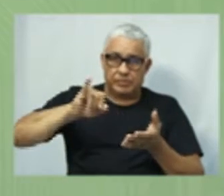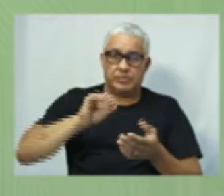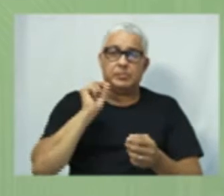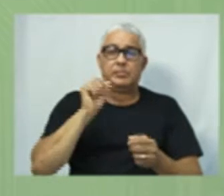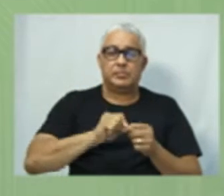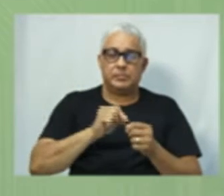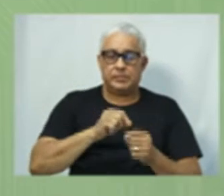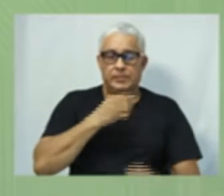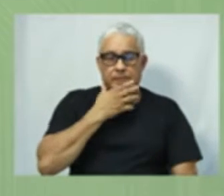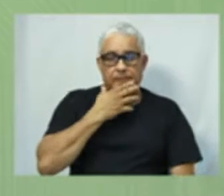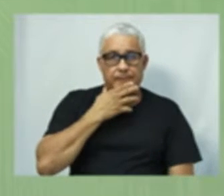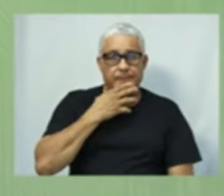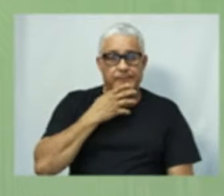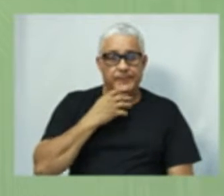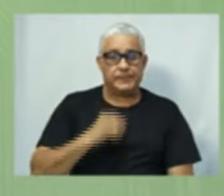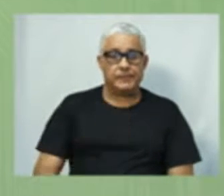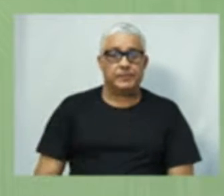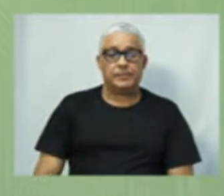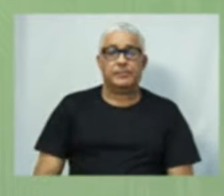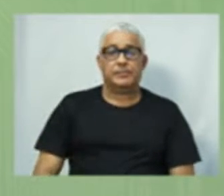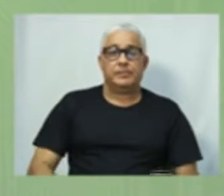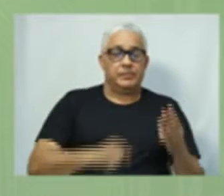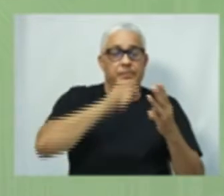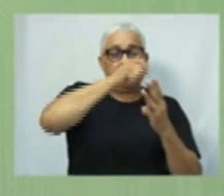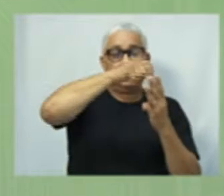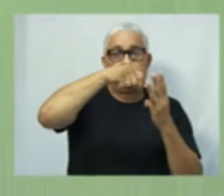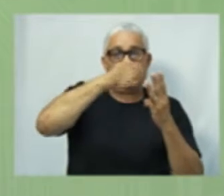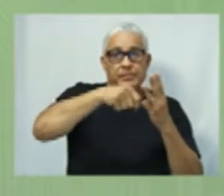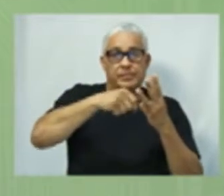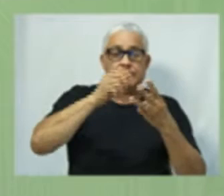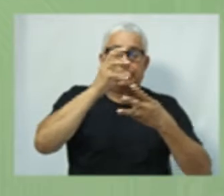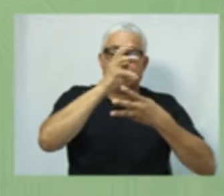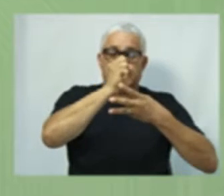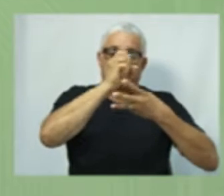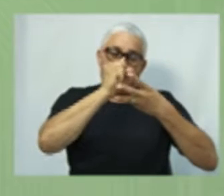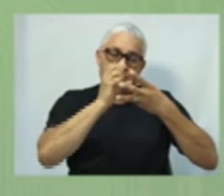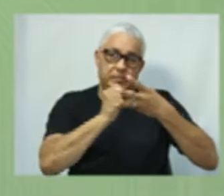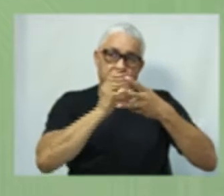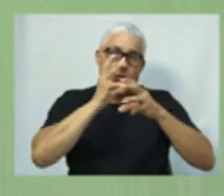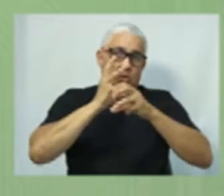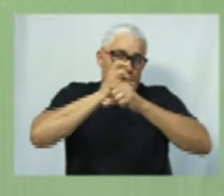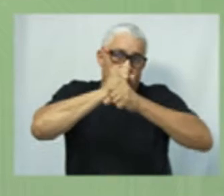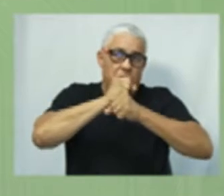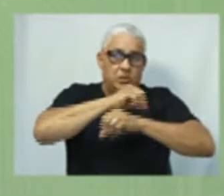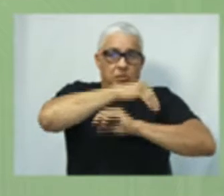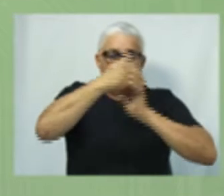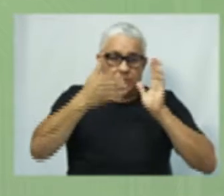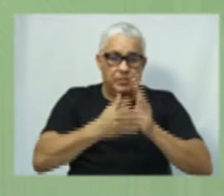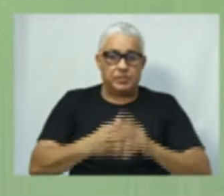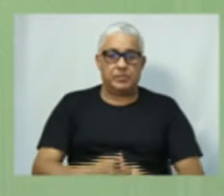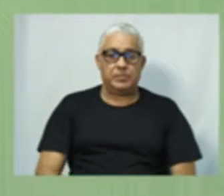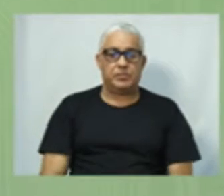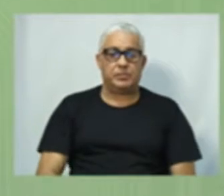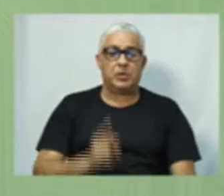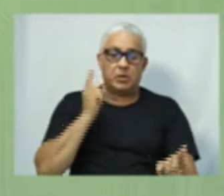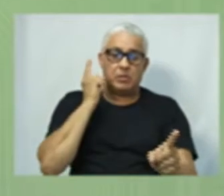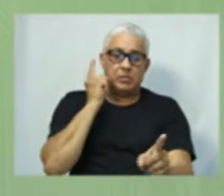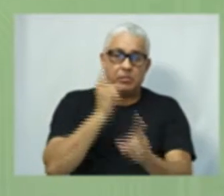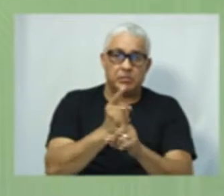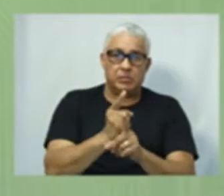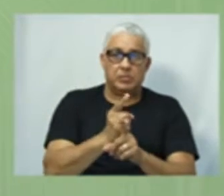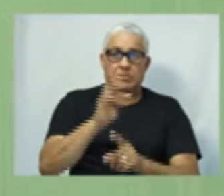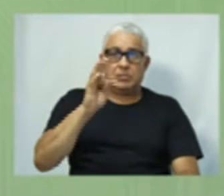quê? Pegamos os valores dos últimos 3 meses e somamos. E achamos o valor